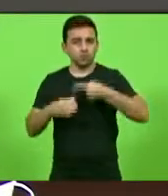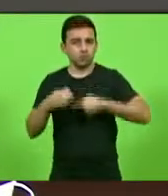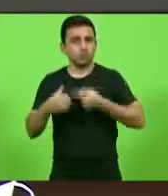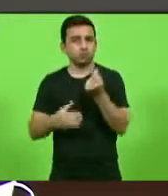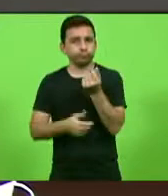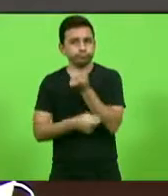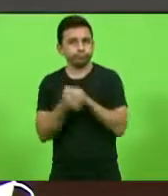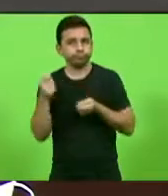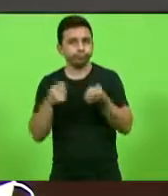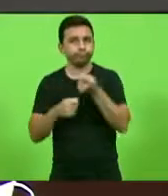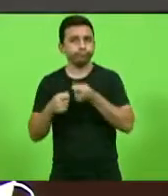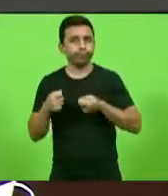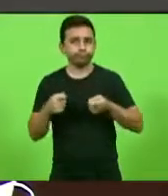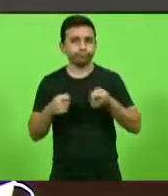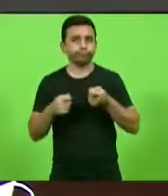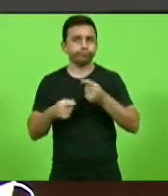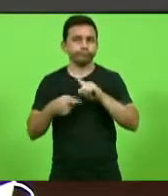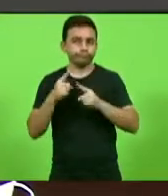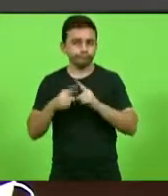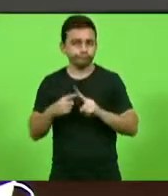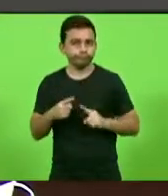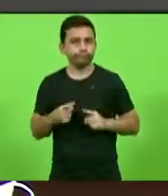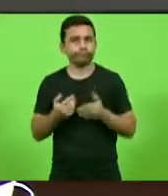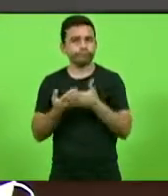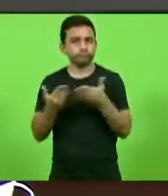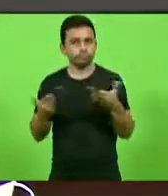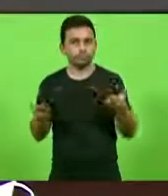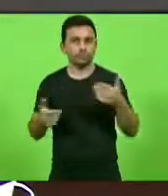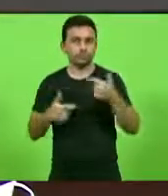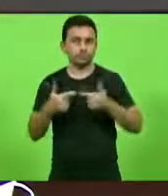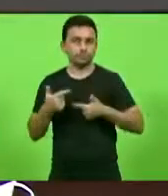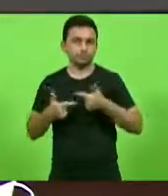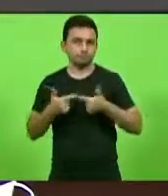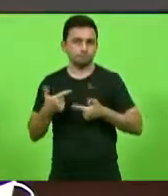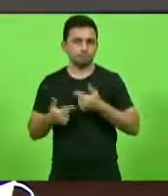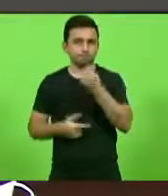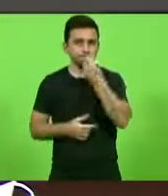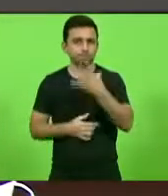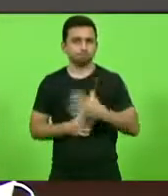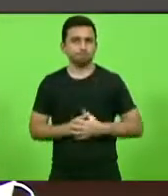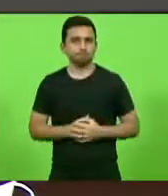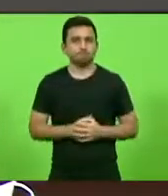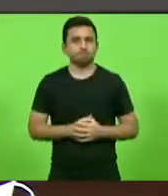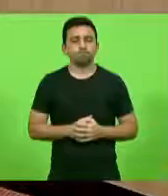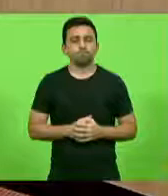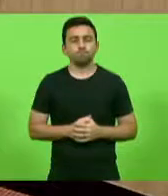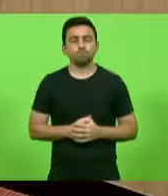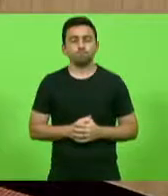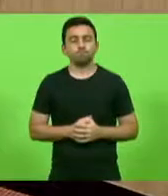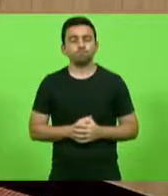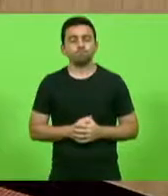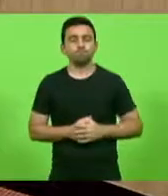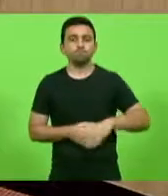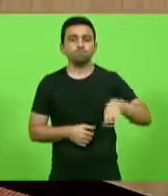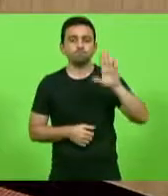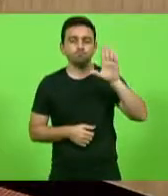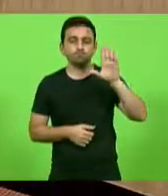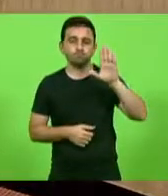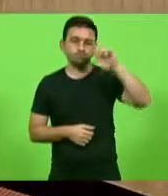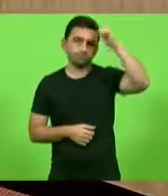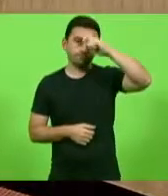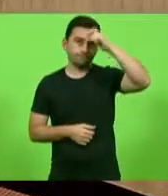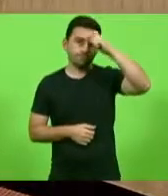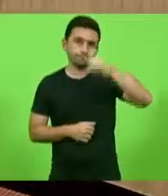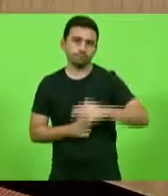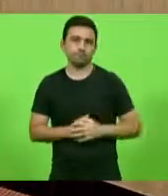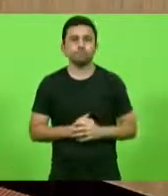está e de Economias estão tratando muito bem. Para discutir a matéria, deputado Maurício Scudillac, na sequência,